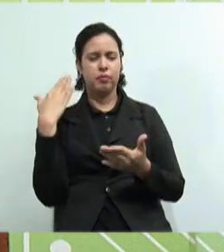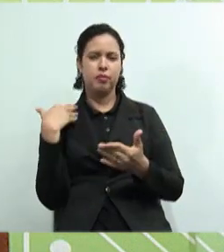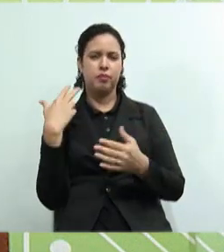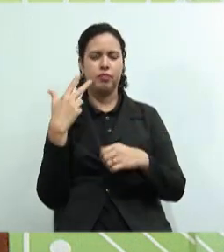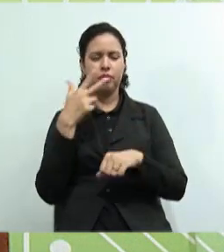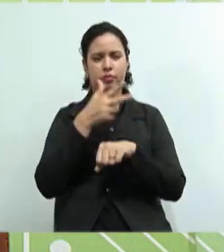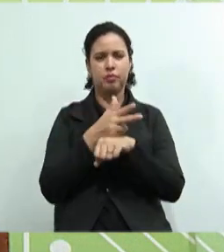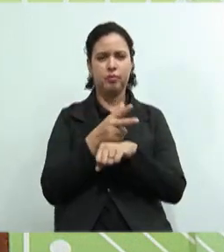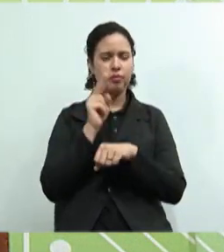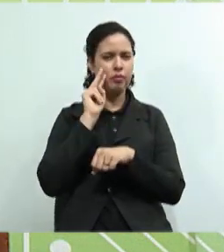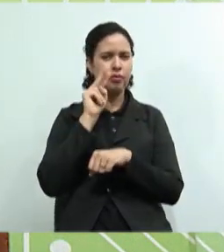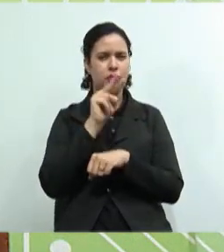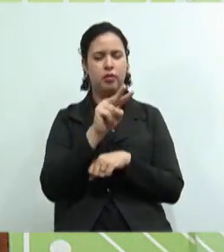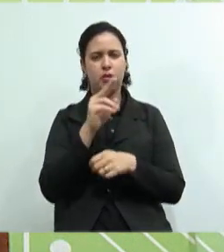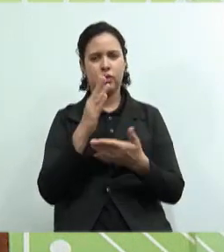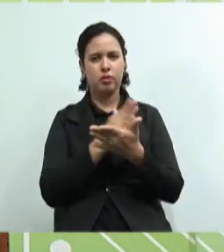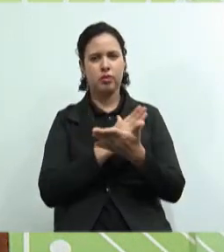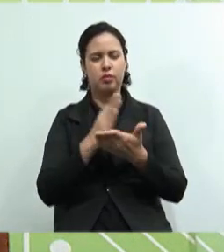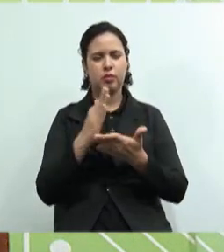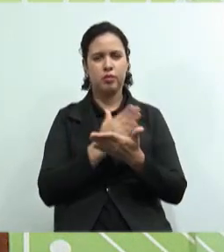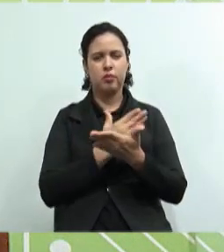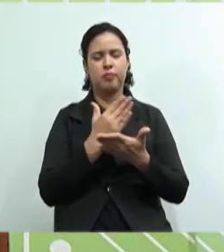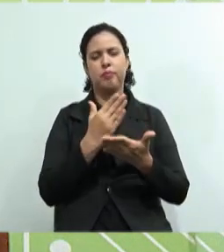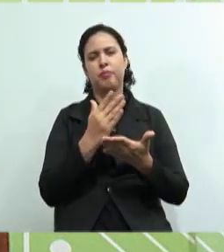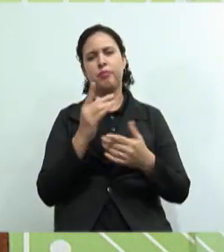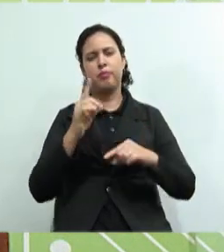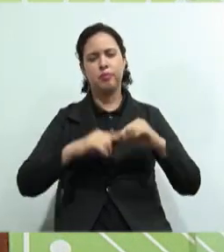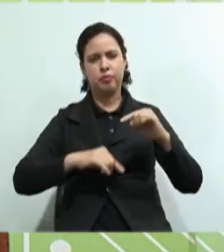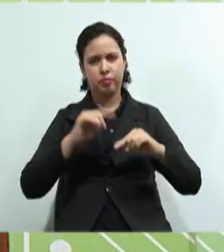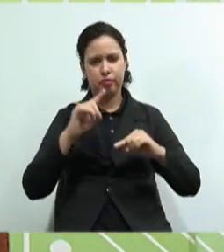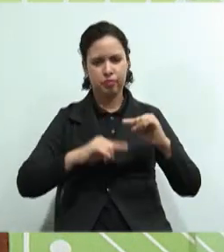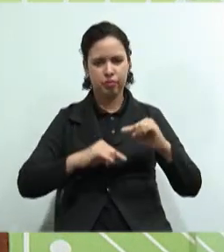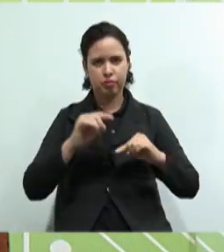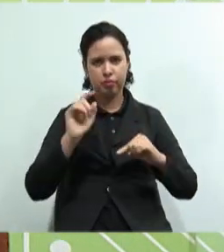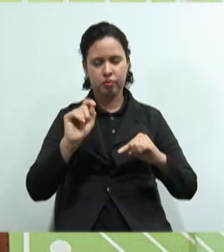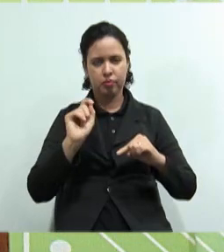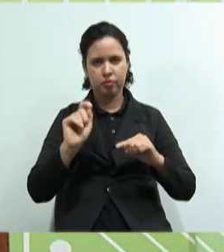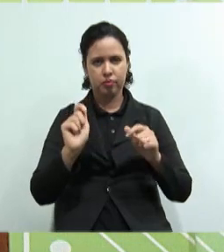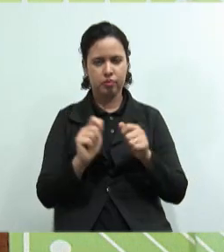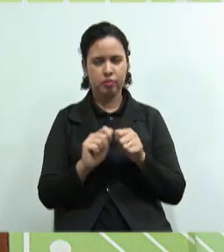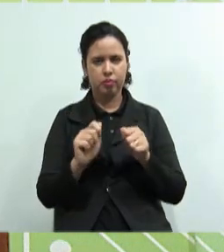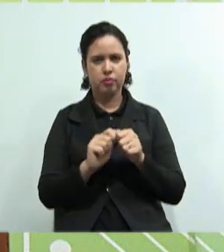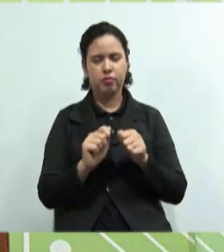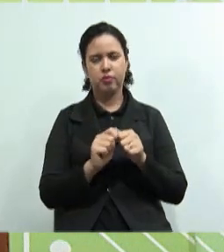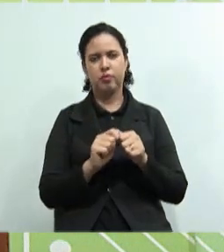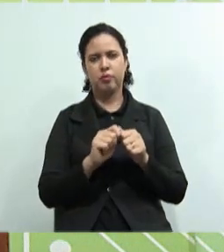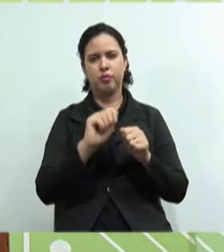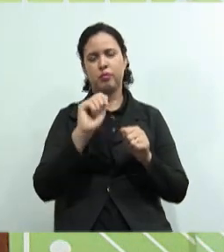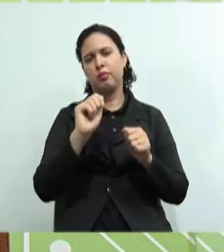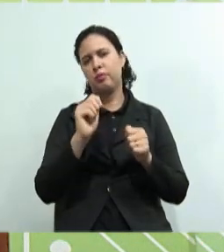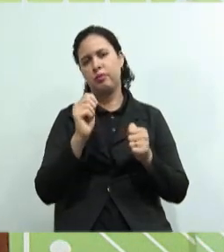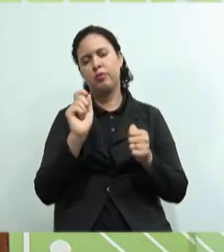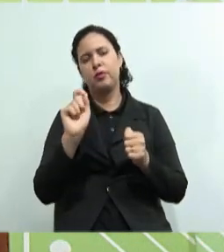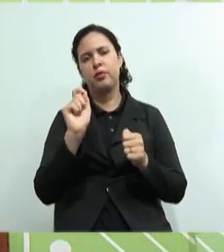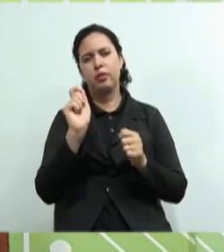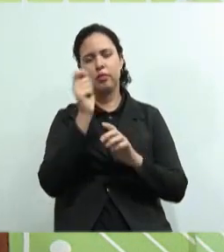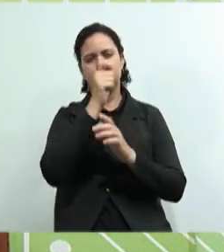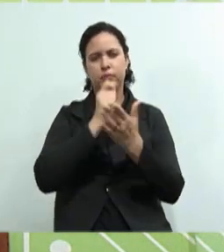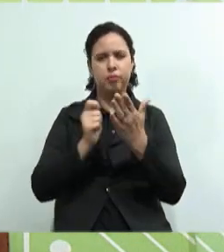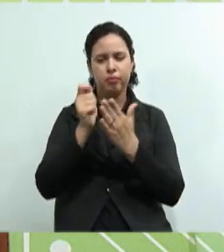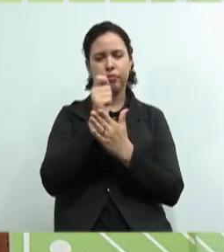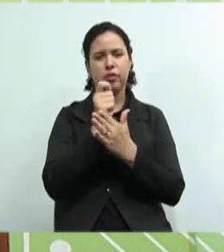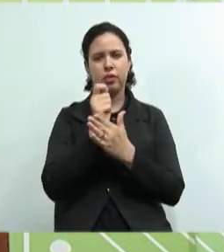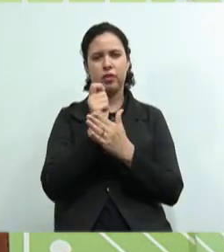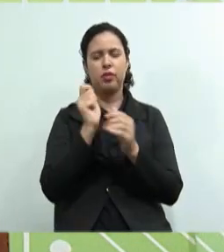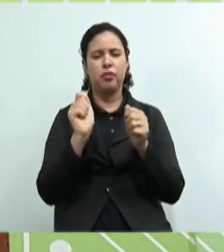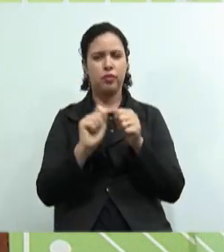alguns produtos de artesanatos que são produzidos a partir de madeira caída na floresta aqui na região amazônica. Então, aquela madeira